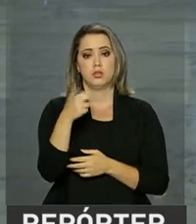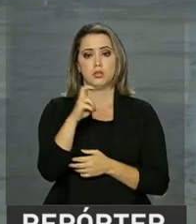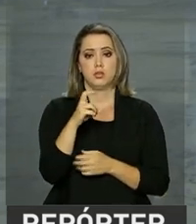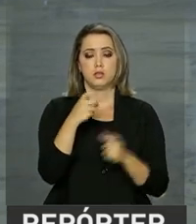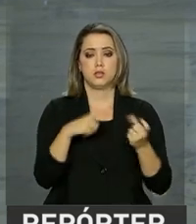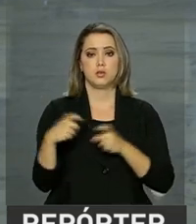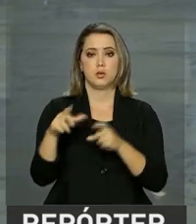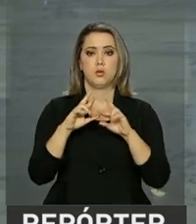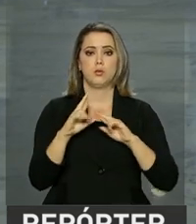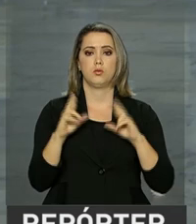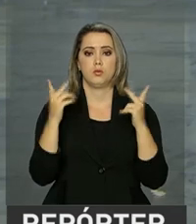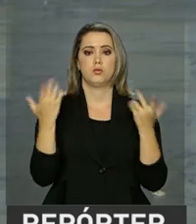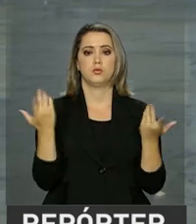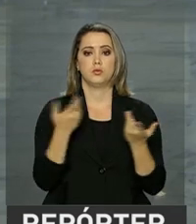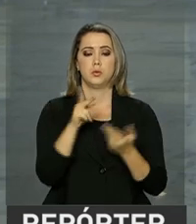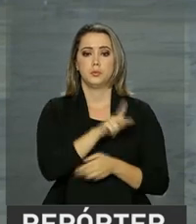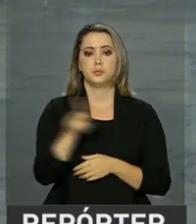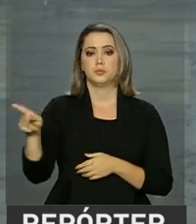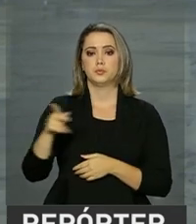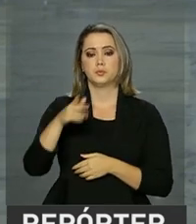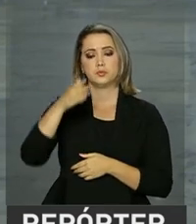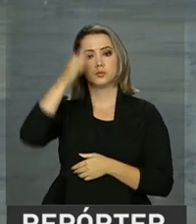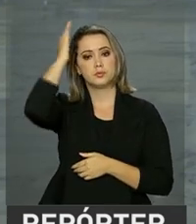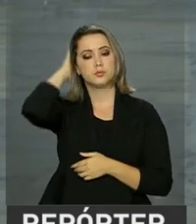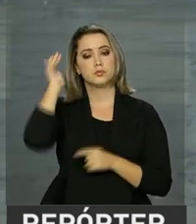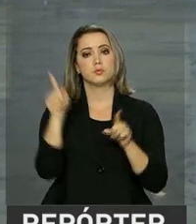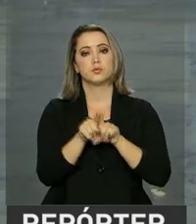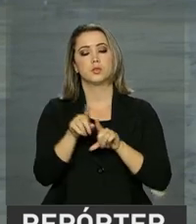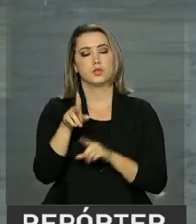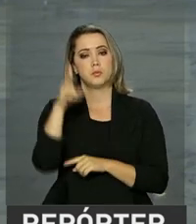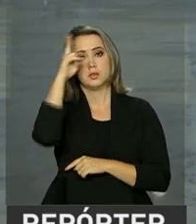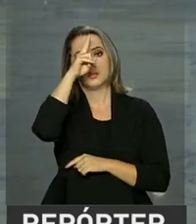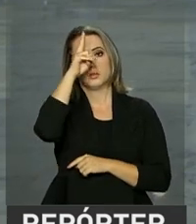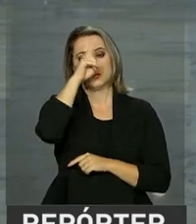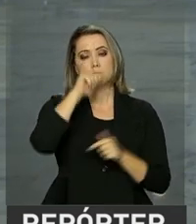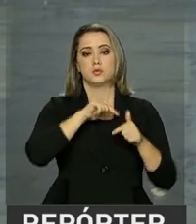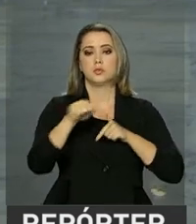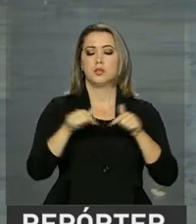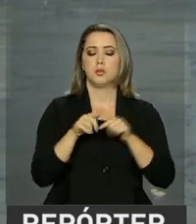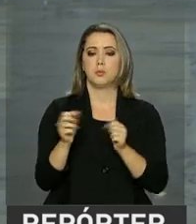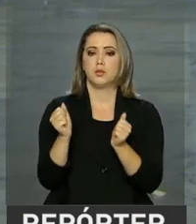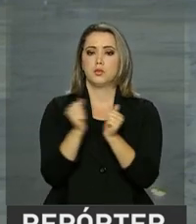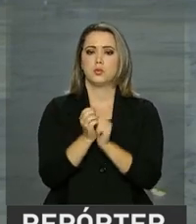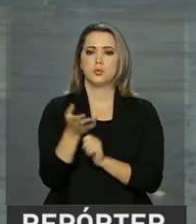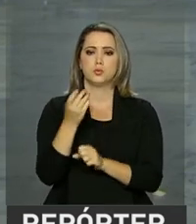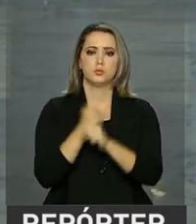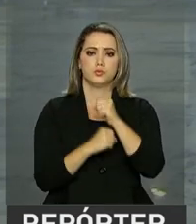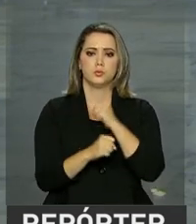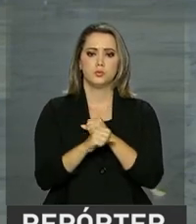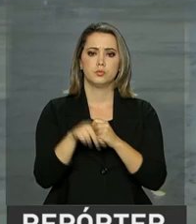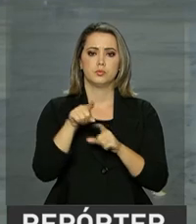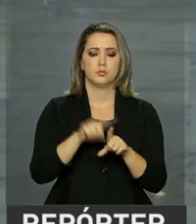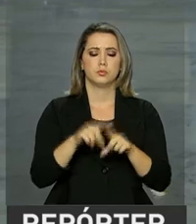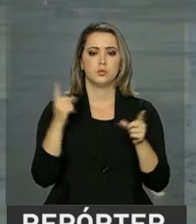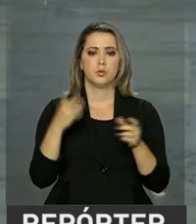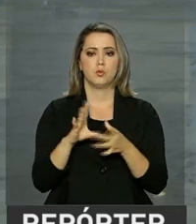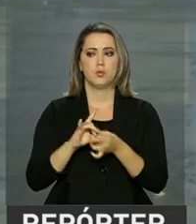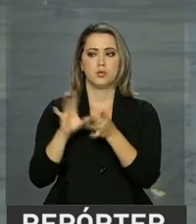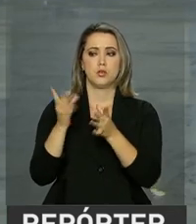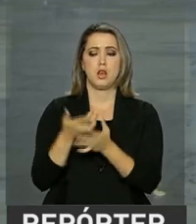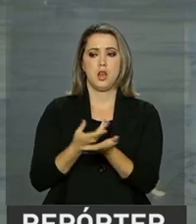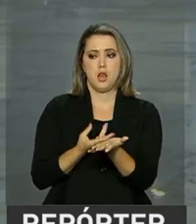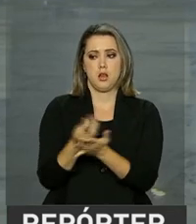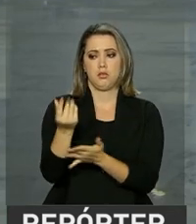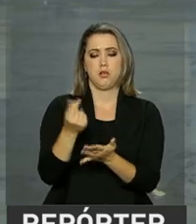unidades o presidente também lembrou que o governo federal está atuando nessa questão dos presídios Desde o ano passado quando liberou cerca de